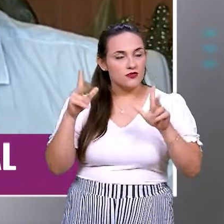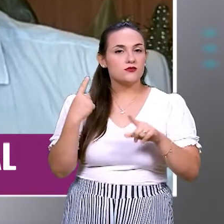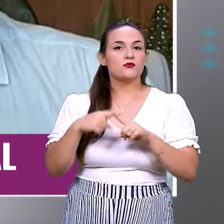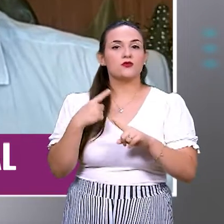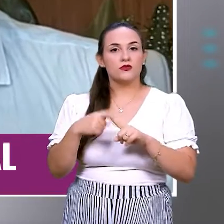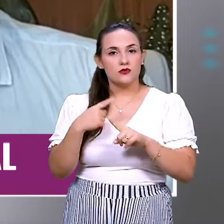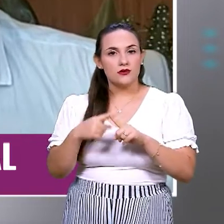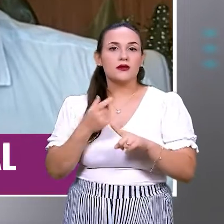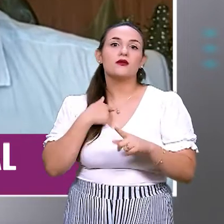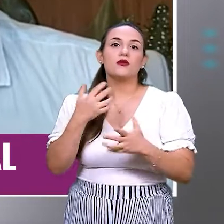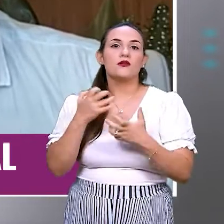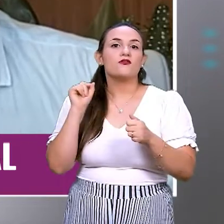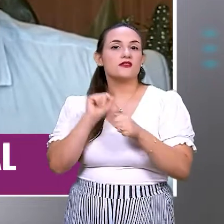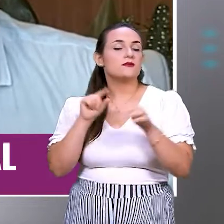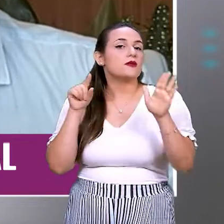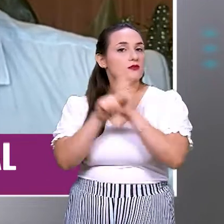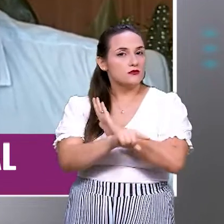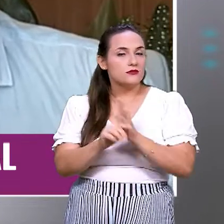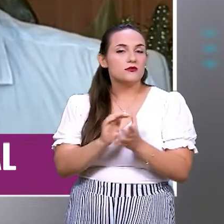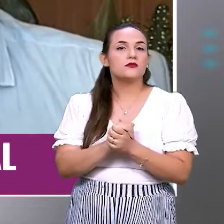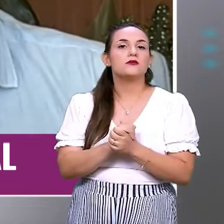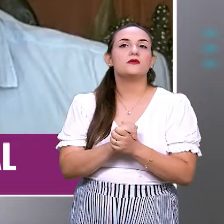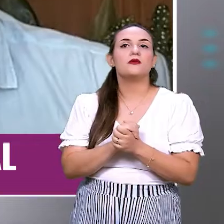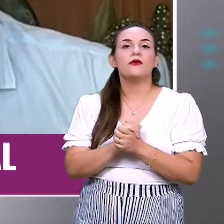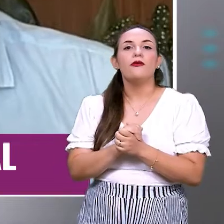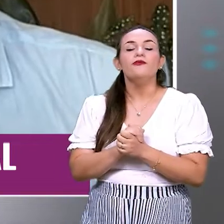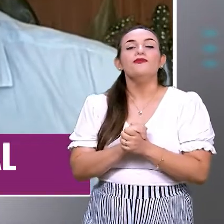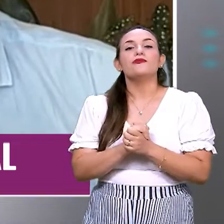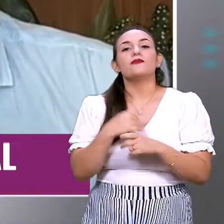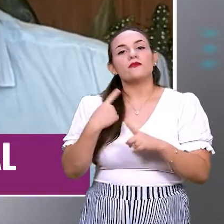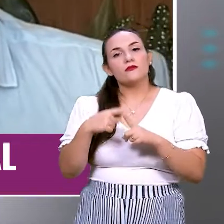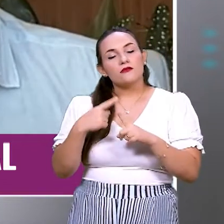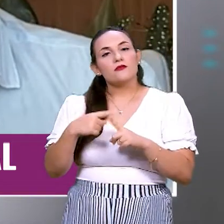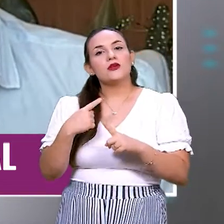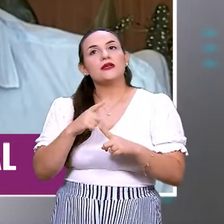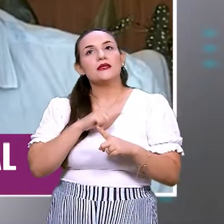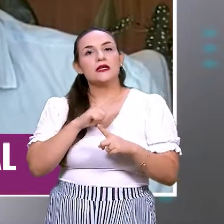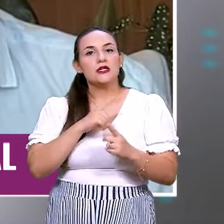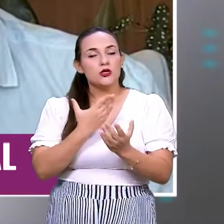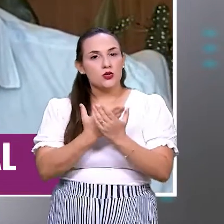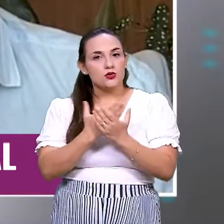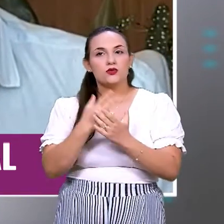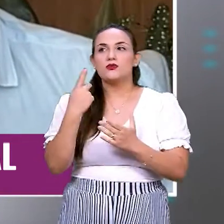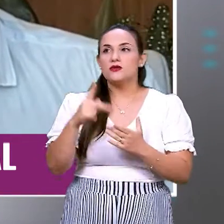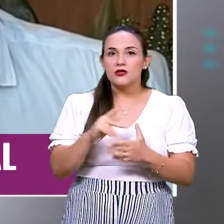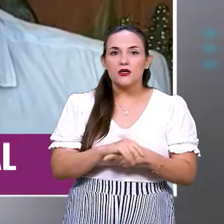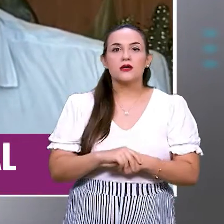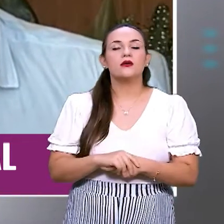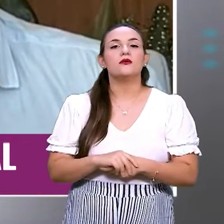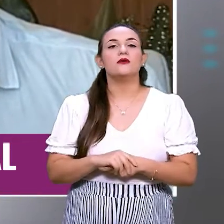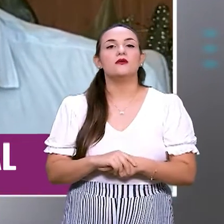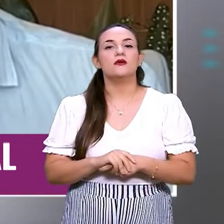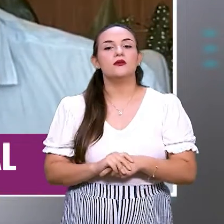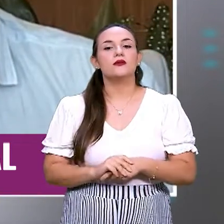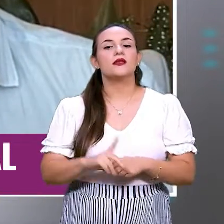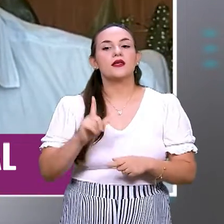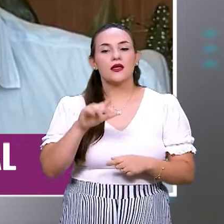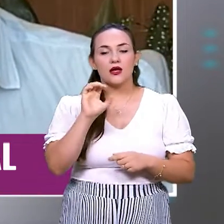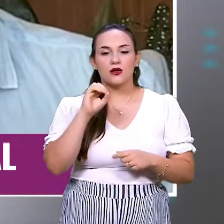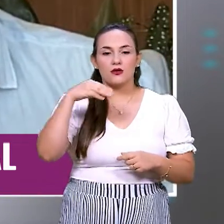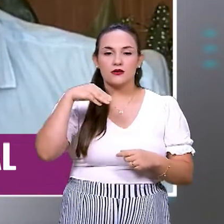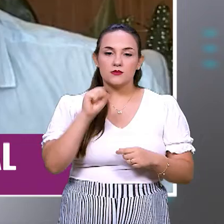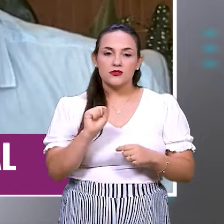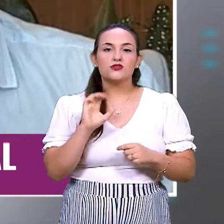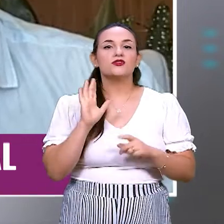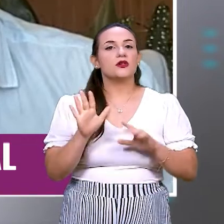E eu gostaria de fazer essa pergunta me baseando até nos seus estudos, né? É um estudo que vem de fora, tem a Organização Mundial de